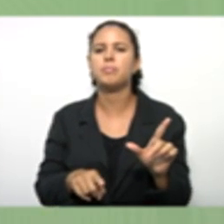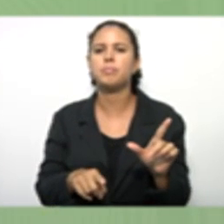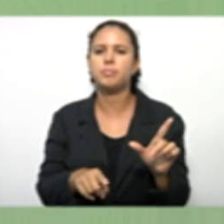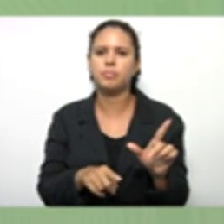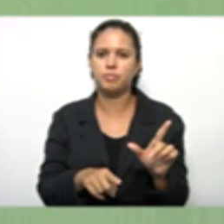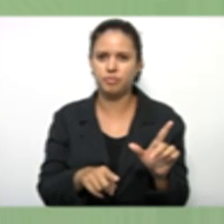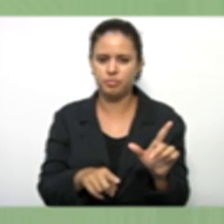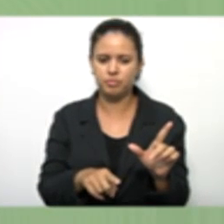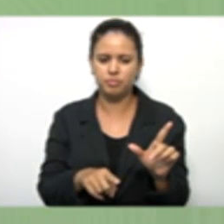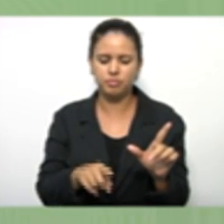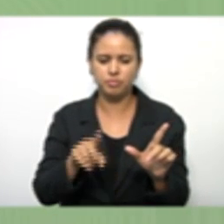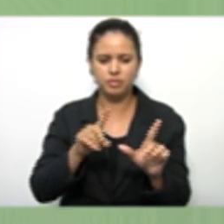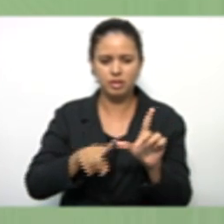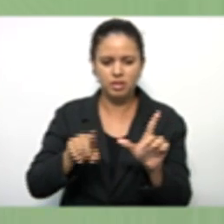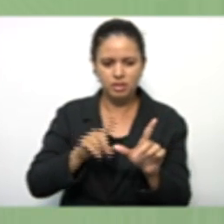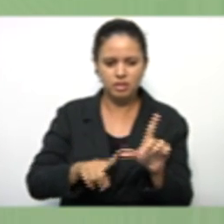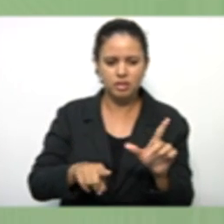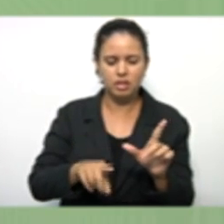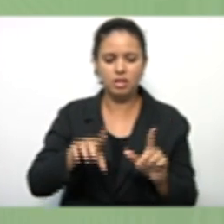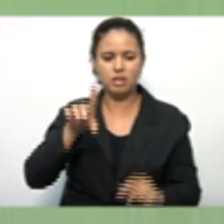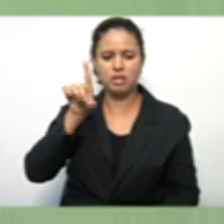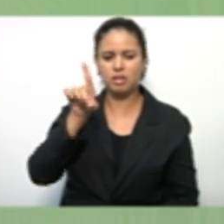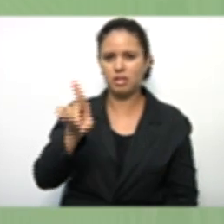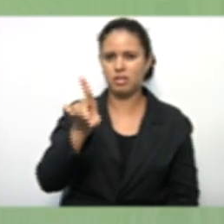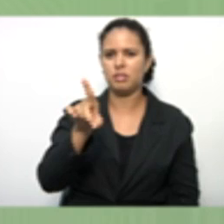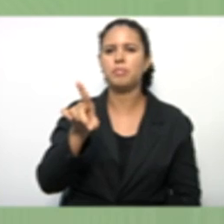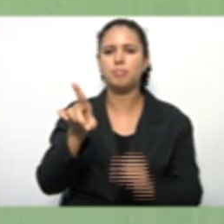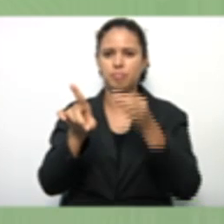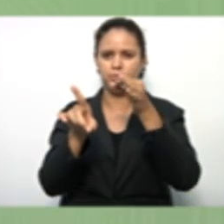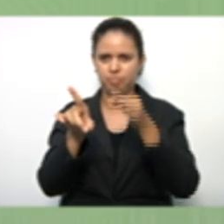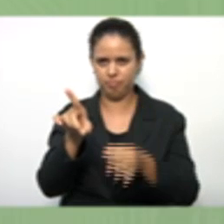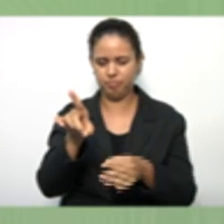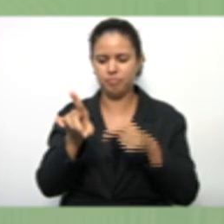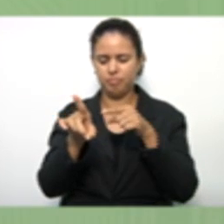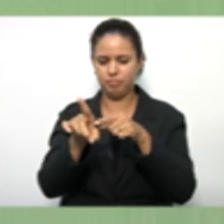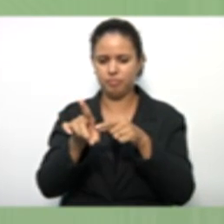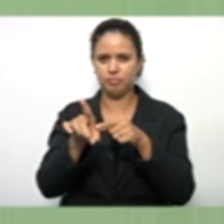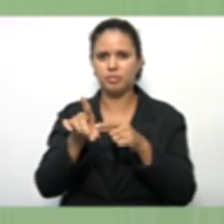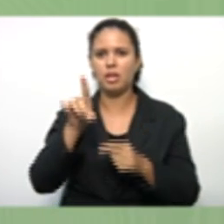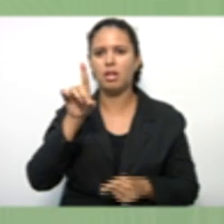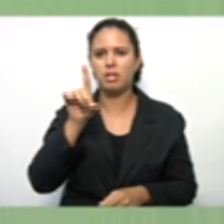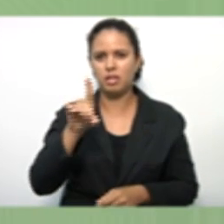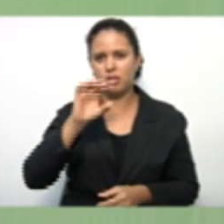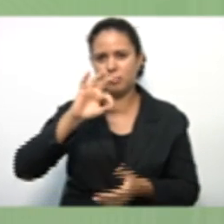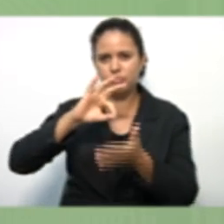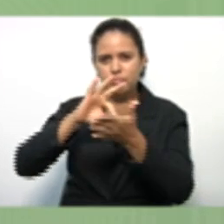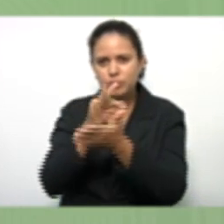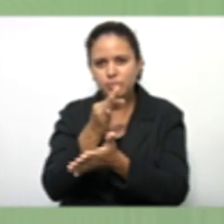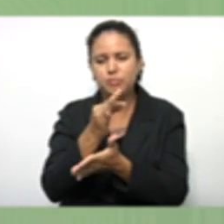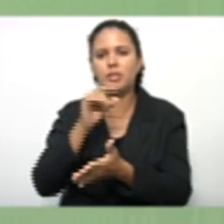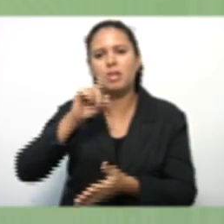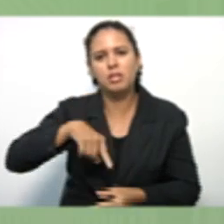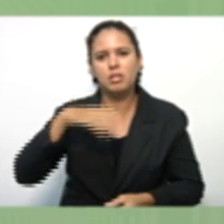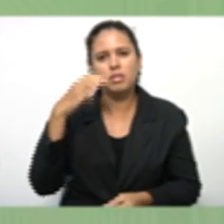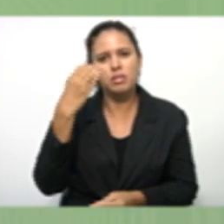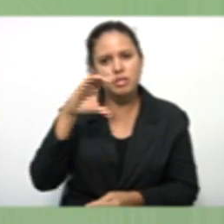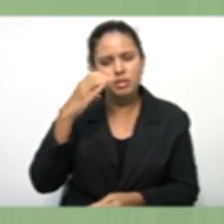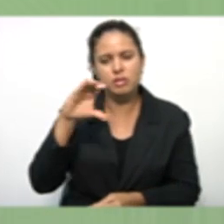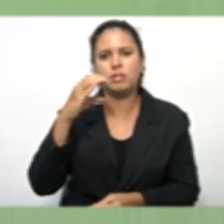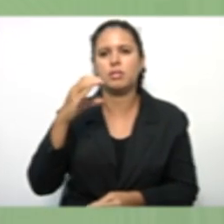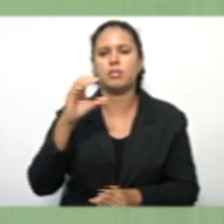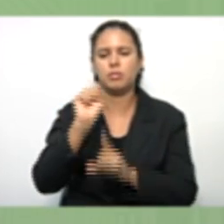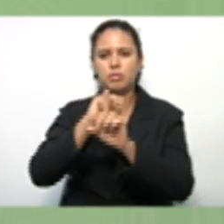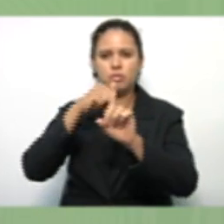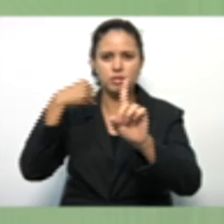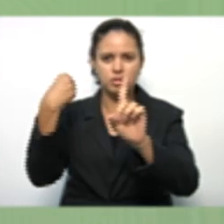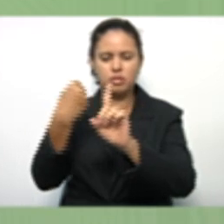Qual a letra, professor Aloy? A letra D é a alternativa correta. Muito bem. Portanto, é uma ciência social e